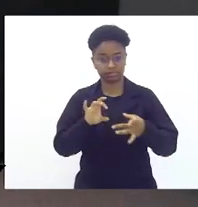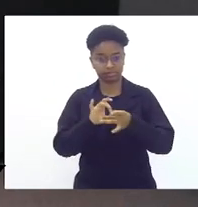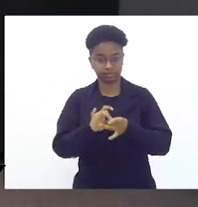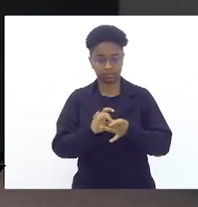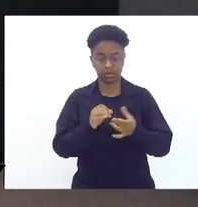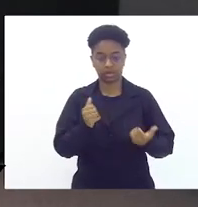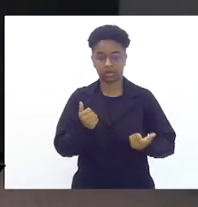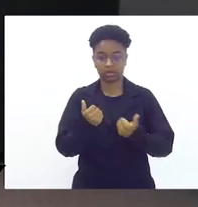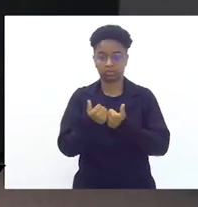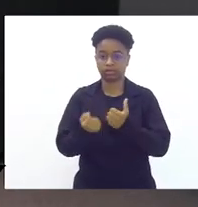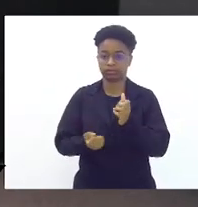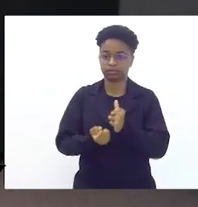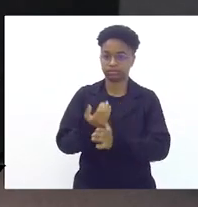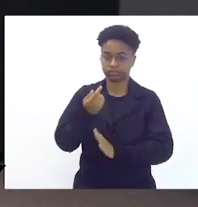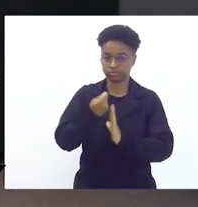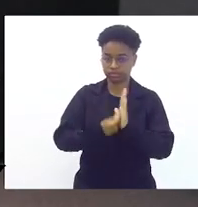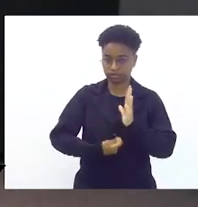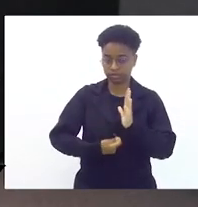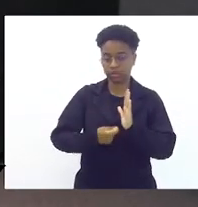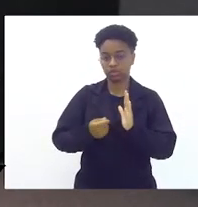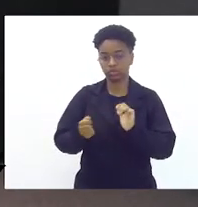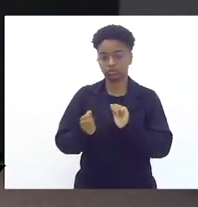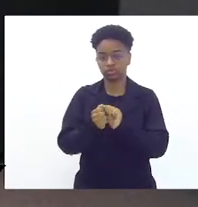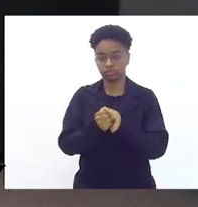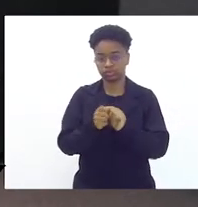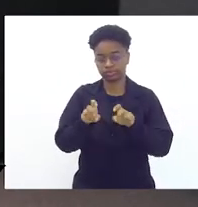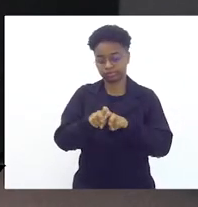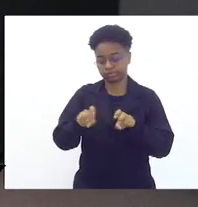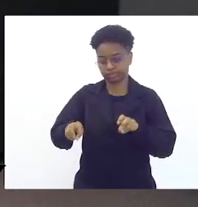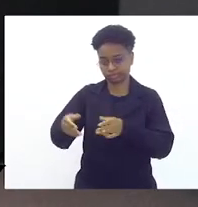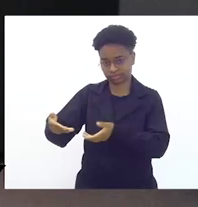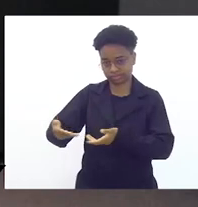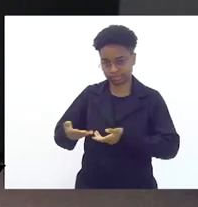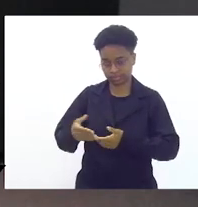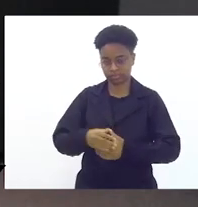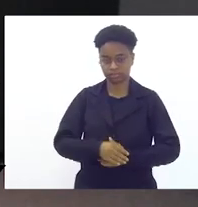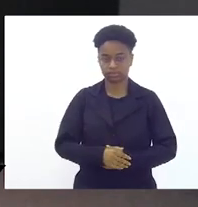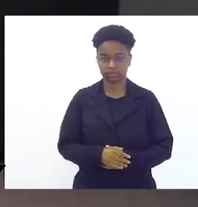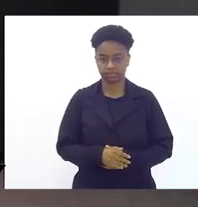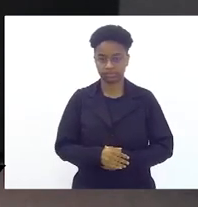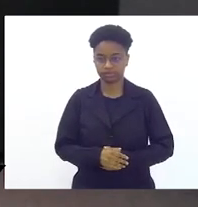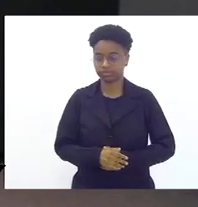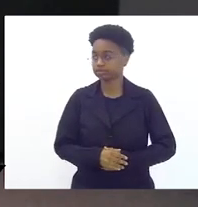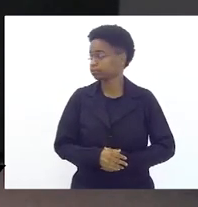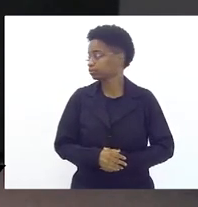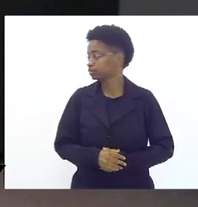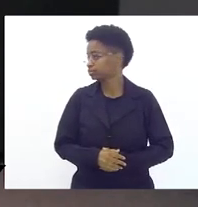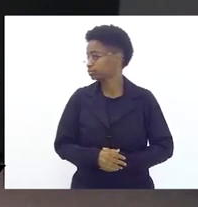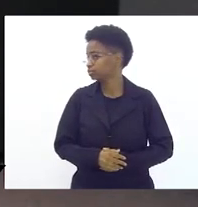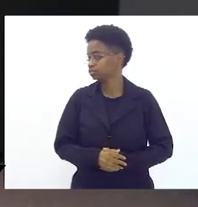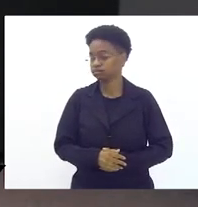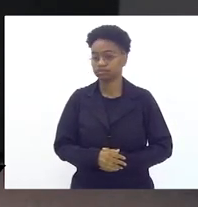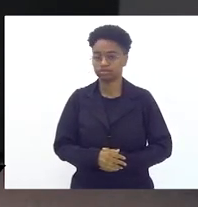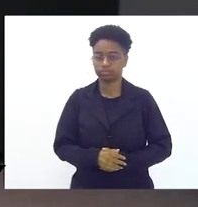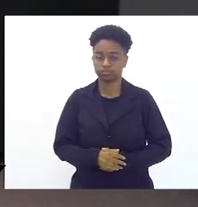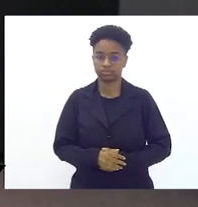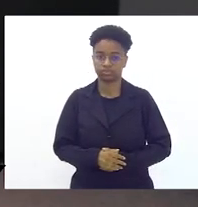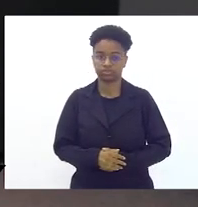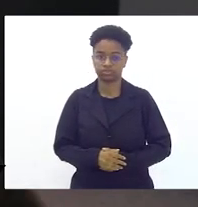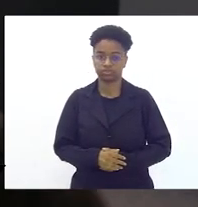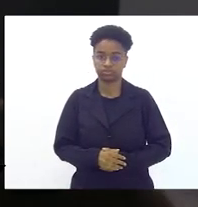Luiz Paulo para compor a mesa aqui do meu lado vejo aqui a